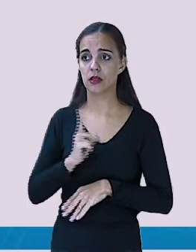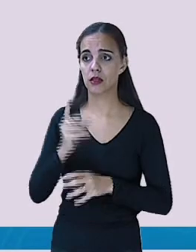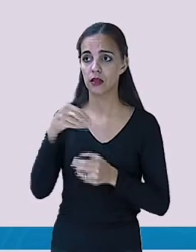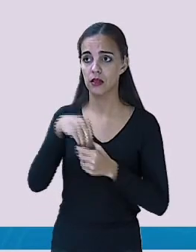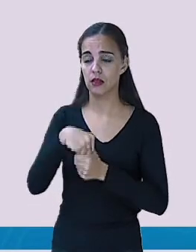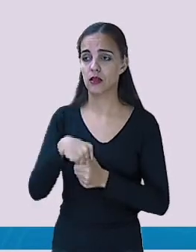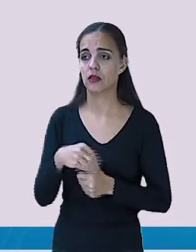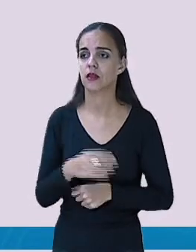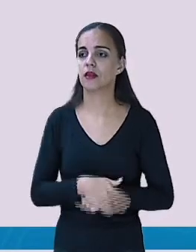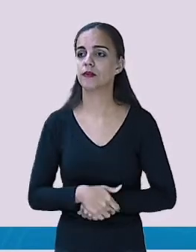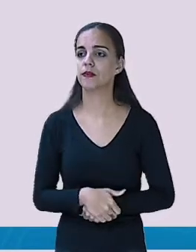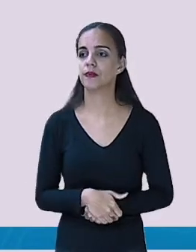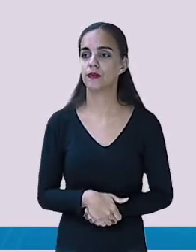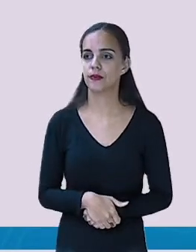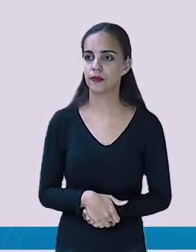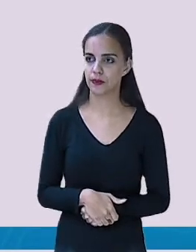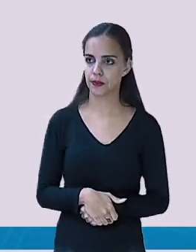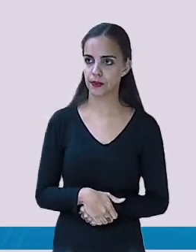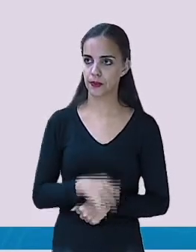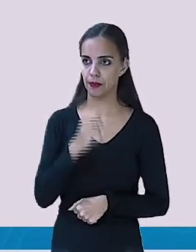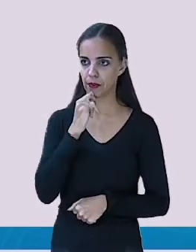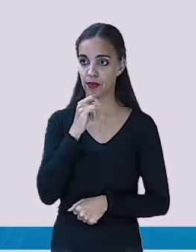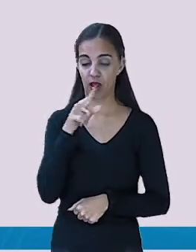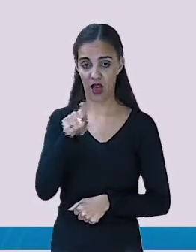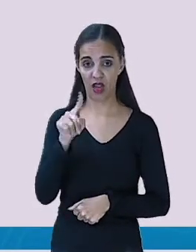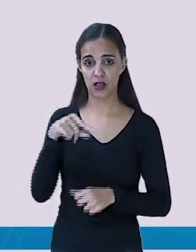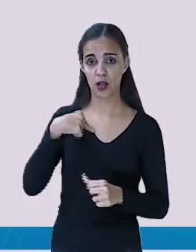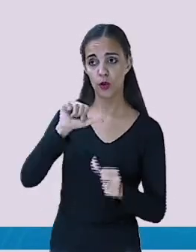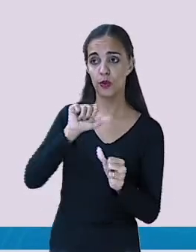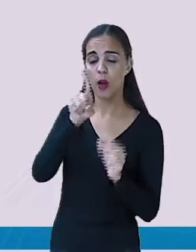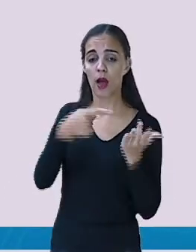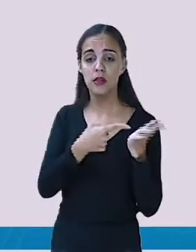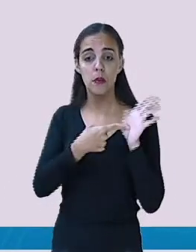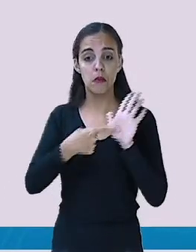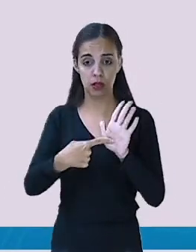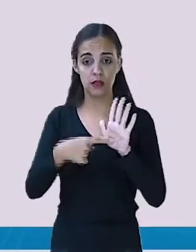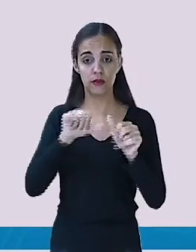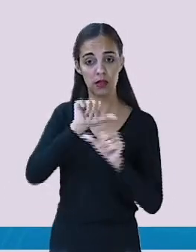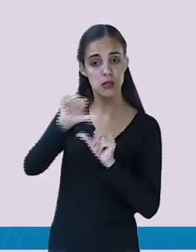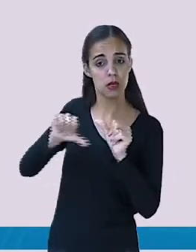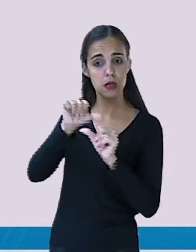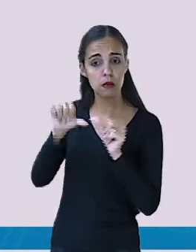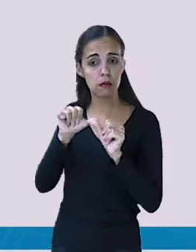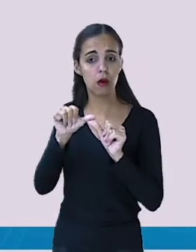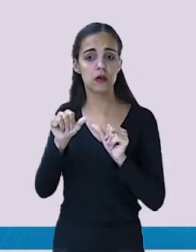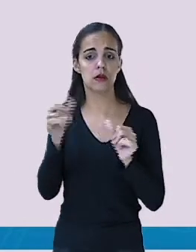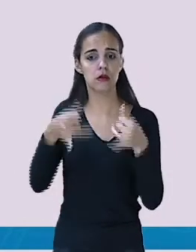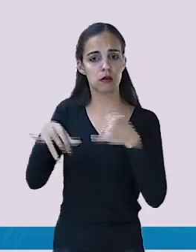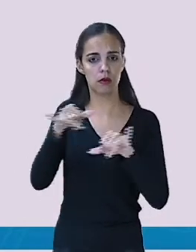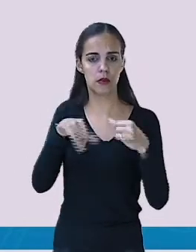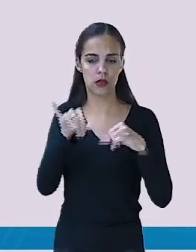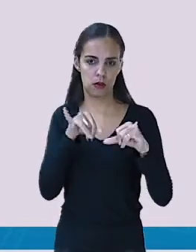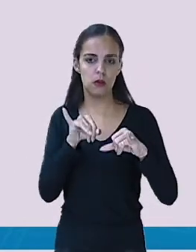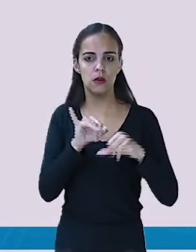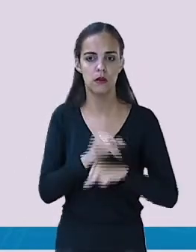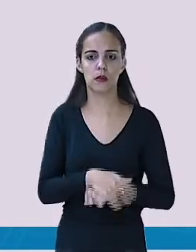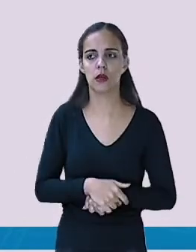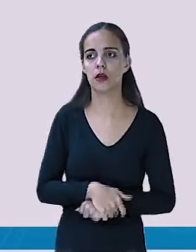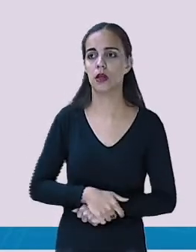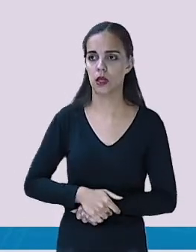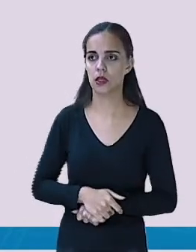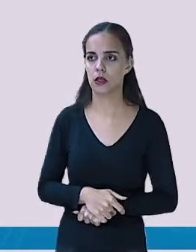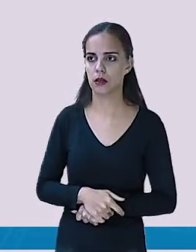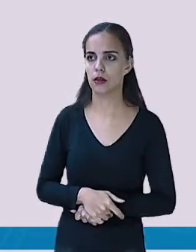estão estes ou Estas são algumas evidências alguns sinais de que a transformação